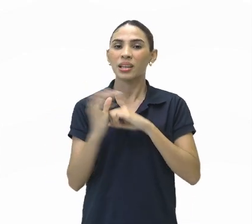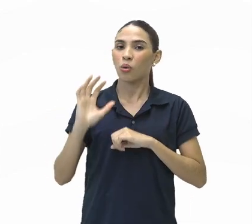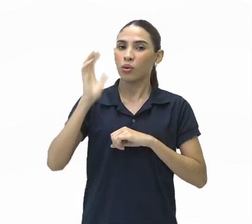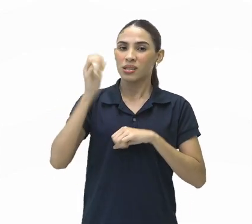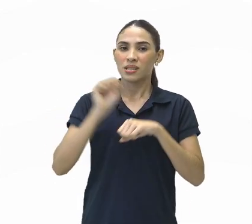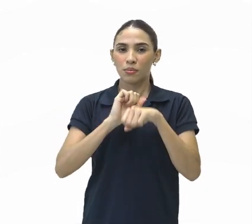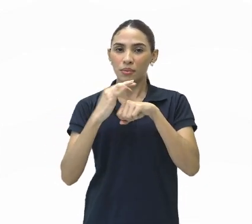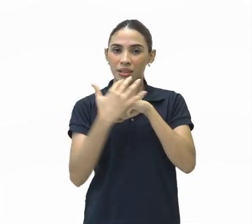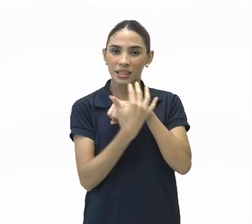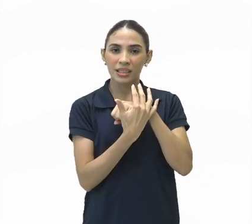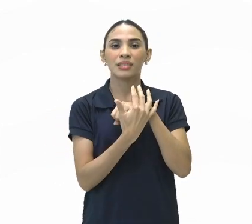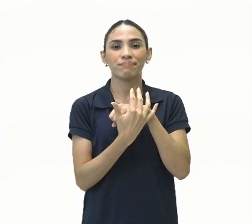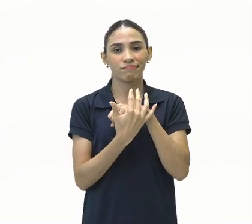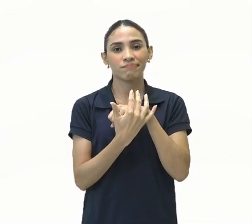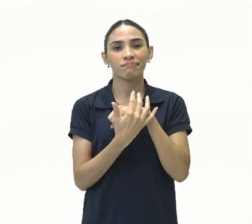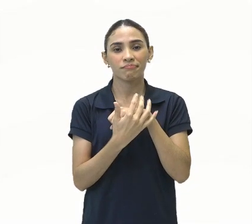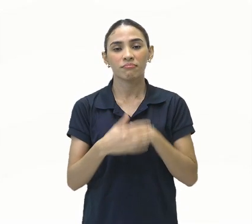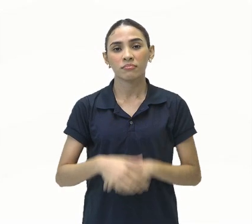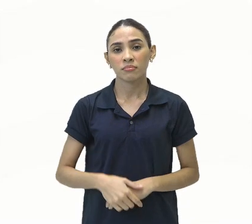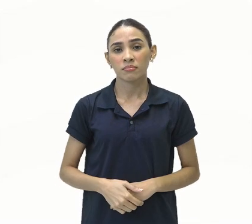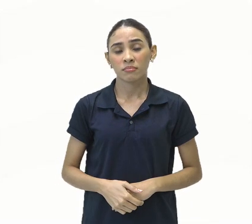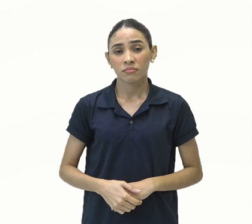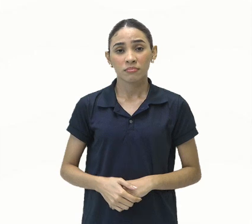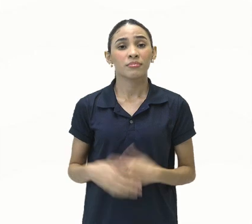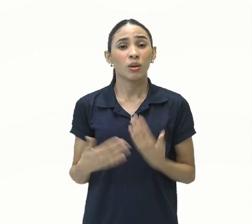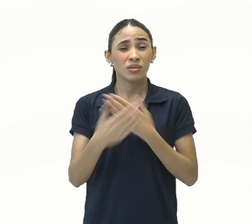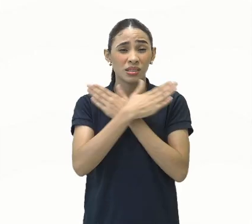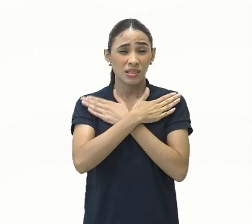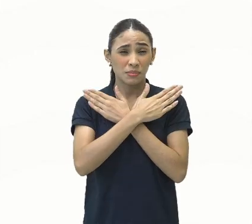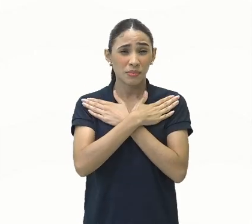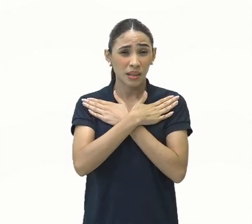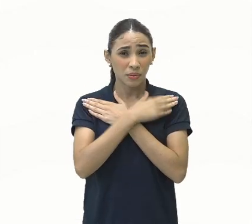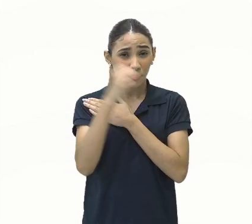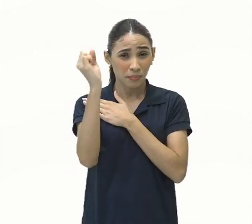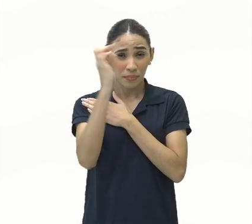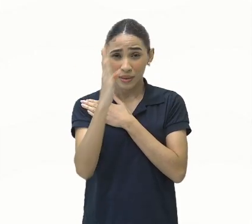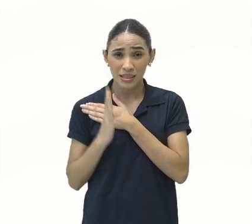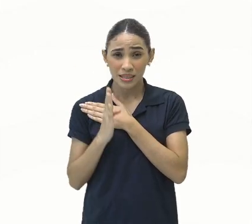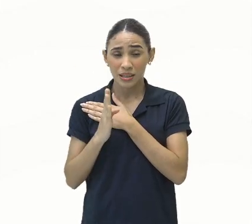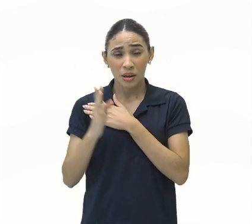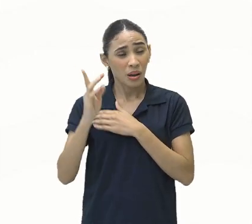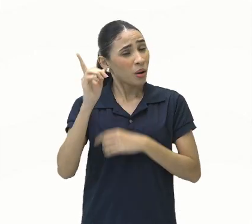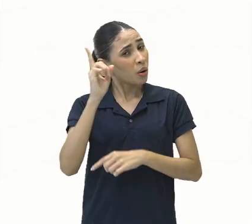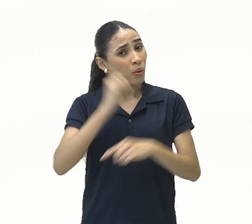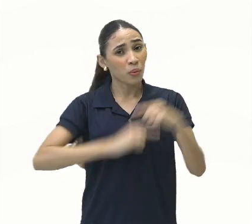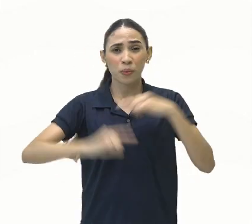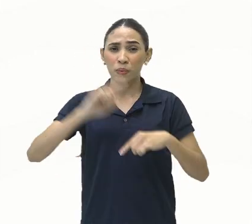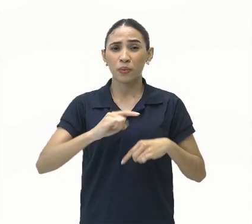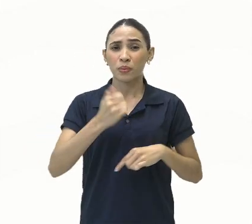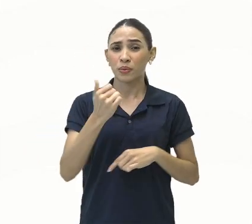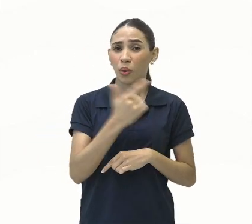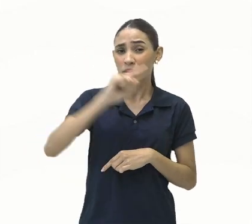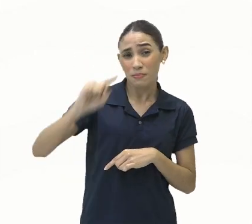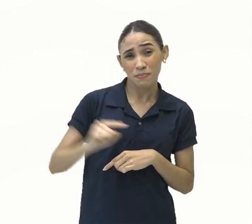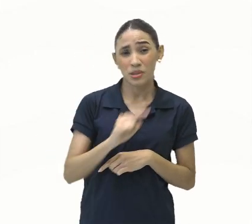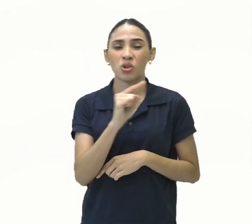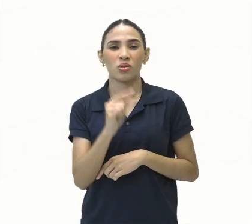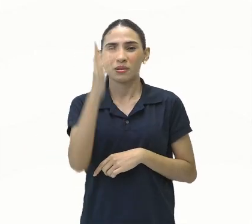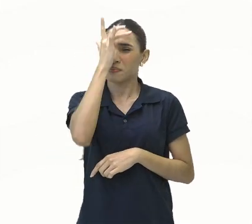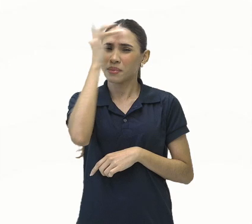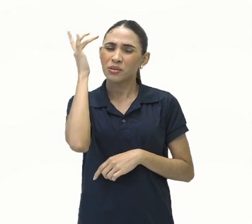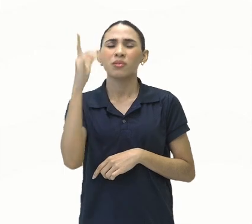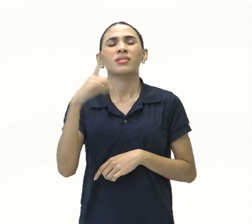a pandemia de Covid-19, o desemprego no Brasil passou dos 12 milhões de pessoas. Né,